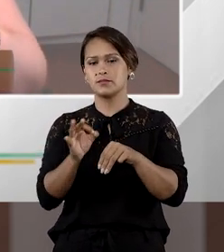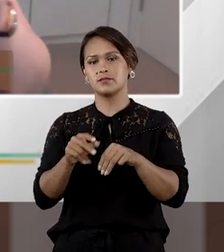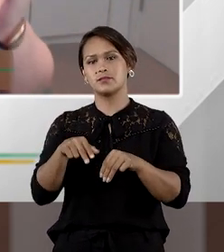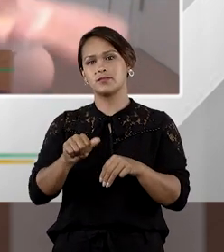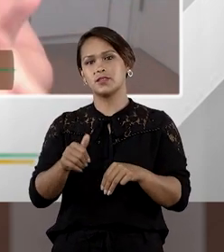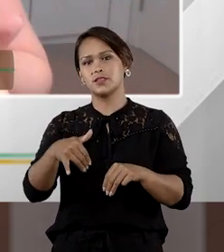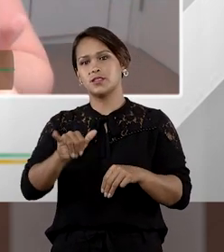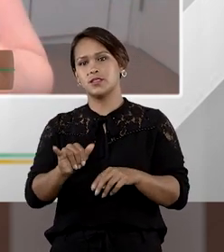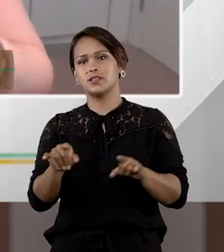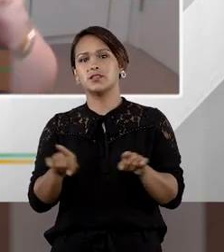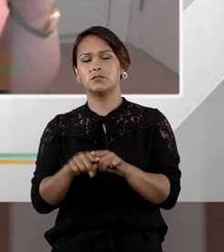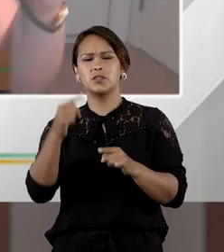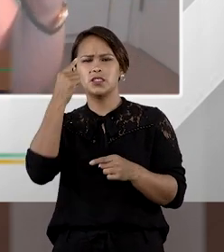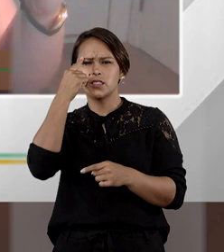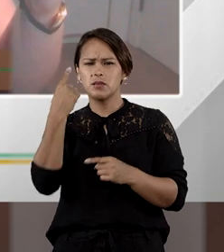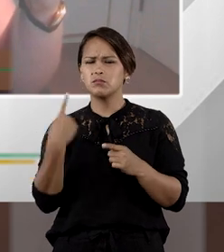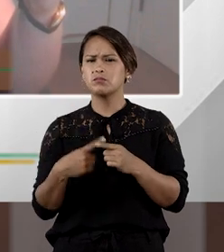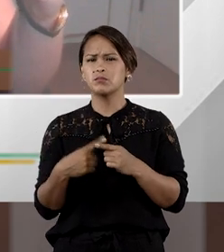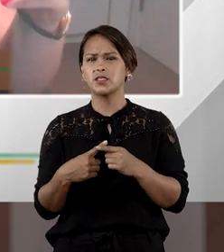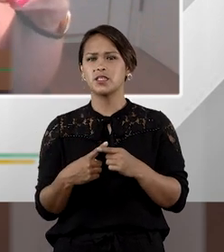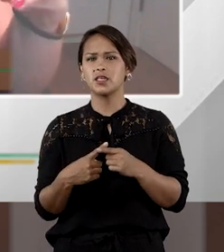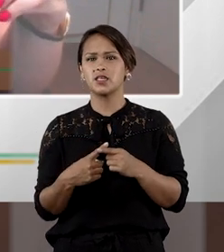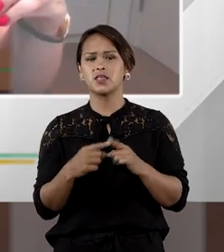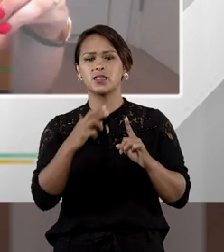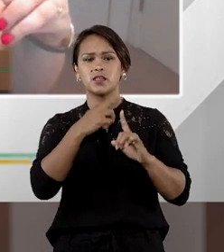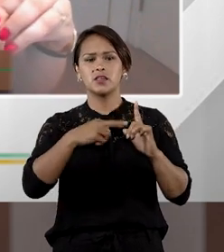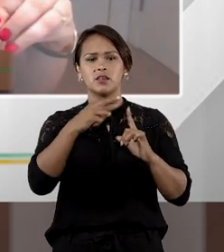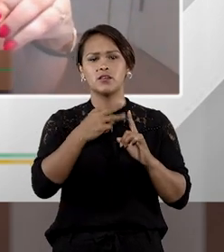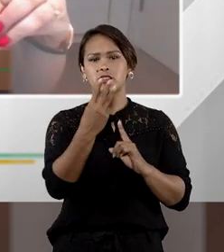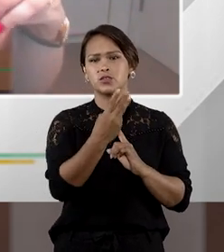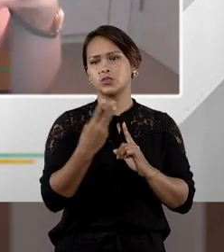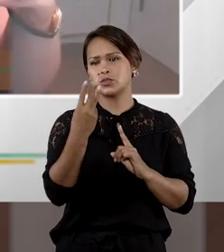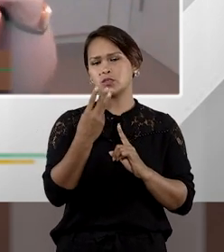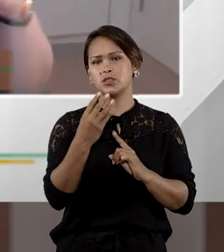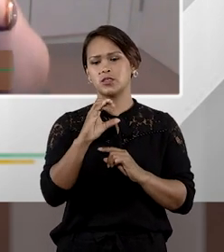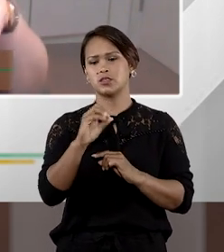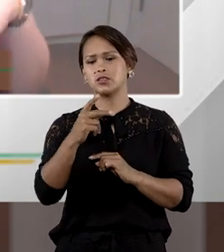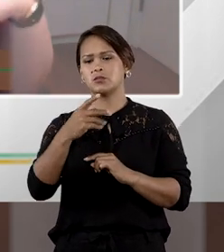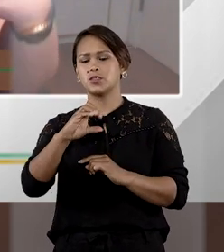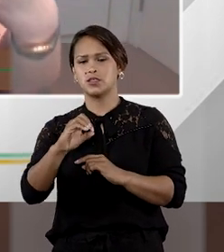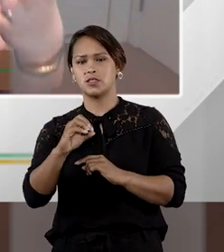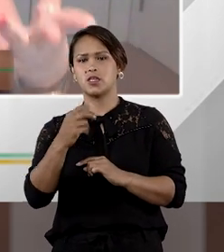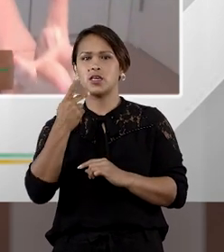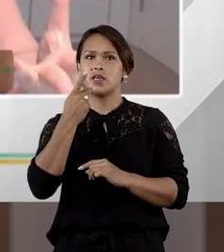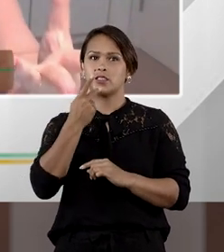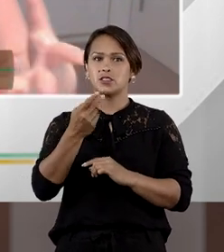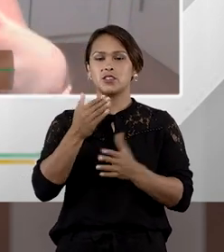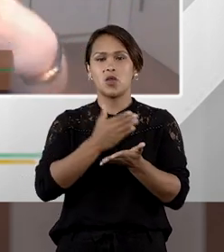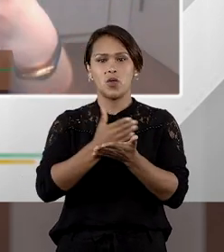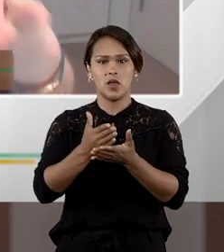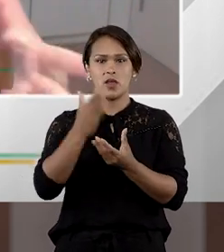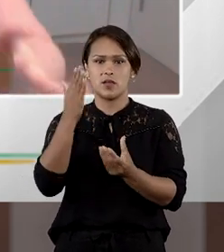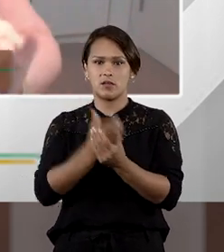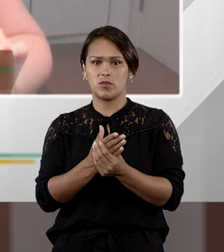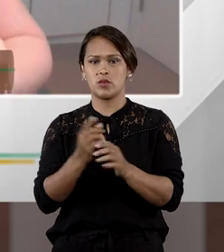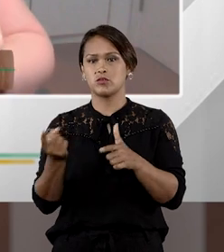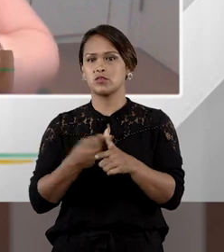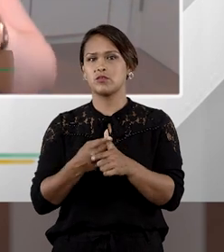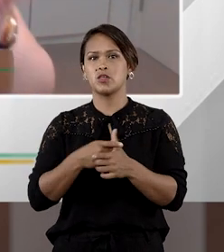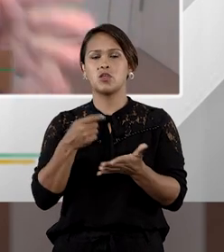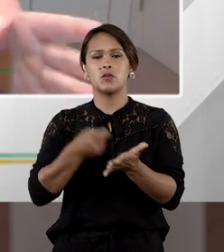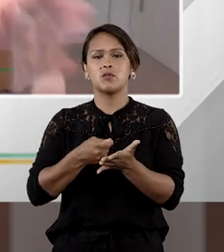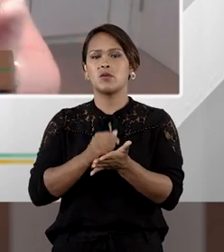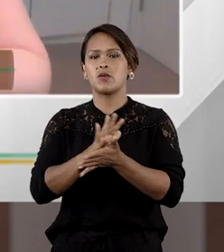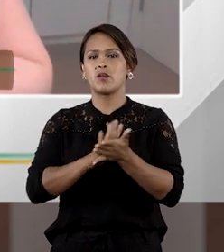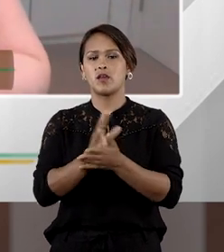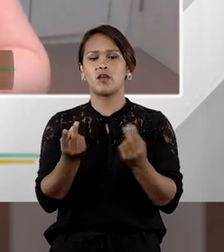muito criativa essa ideia. Para que serve essa referência dos 3 meses do CPC? Digamos que seja naquele processo, o devedor não pagou,